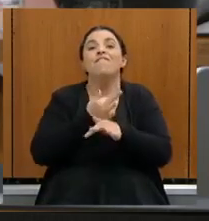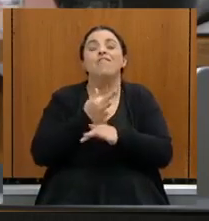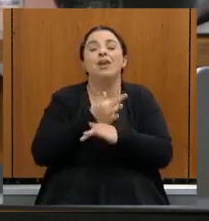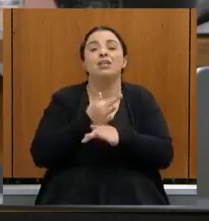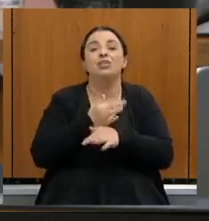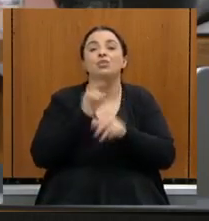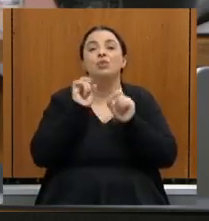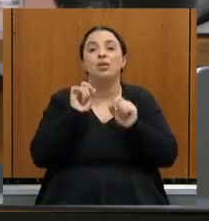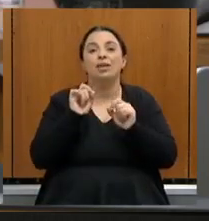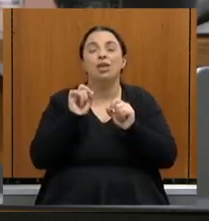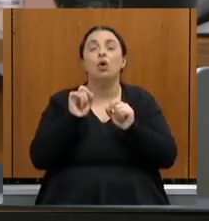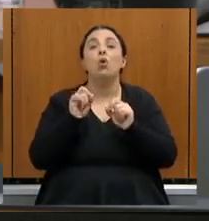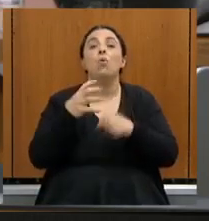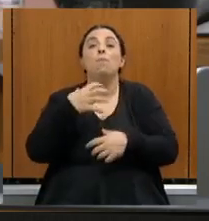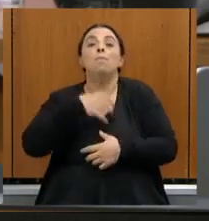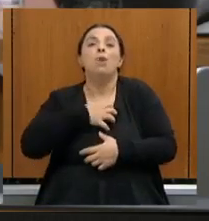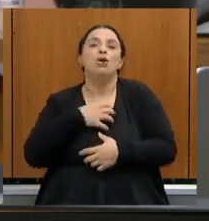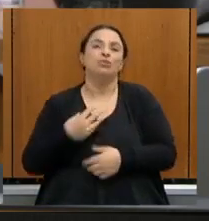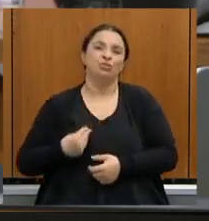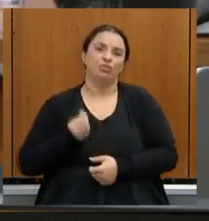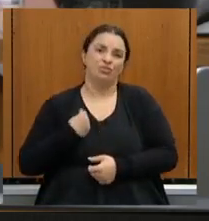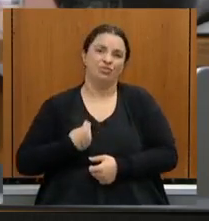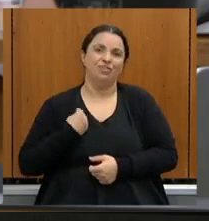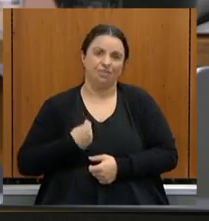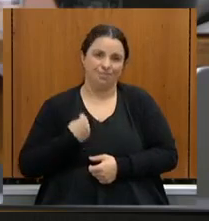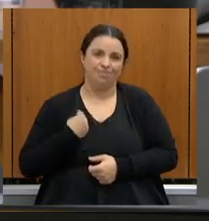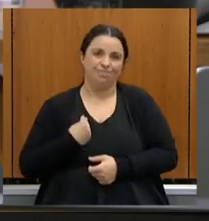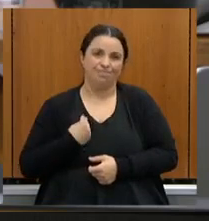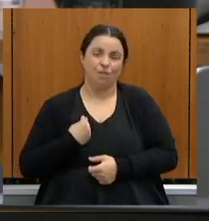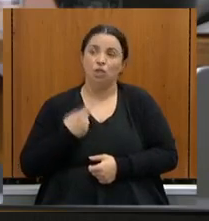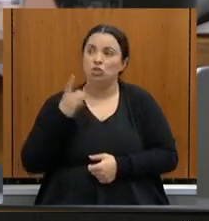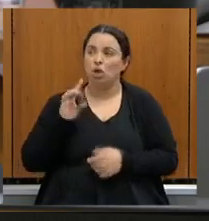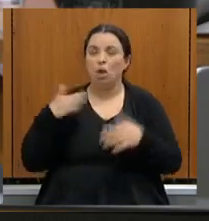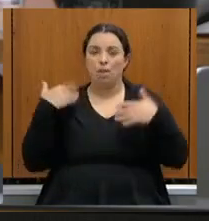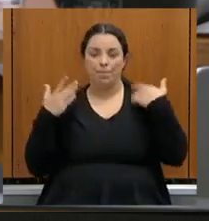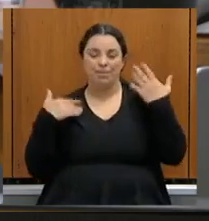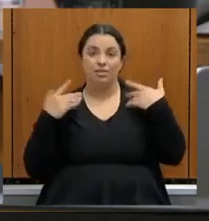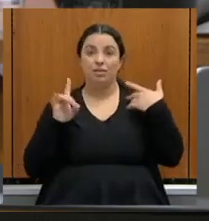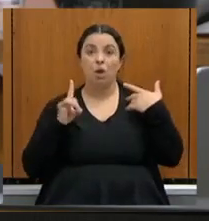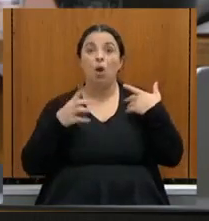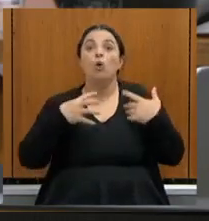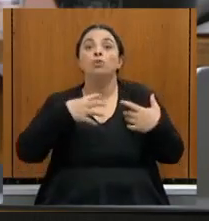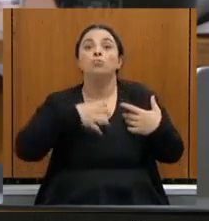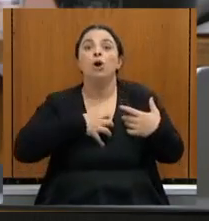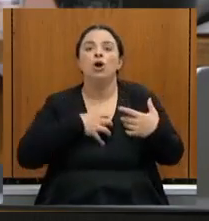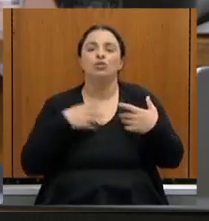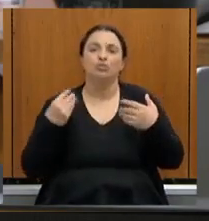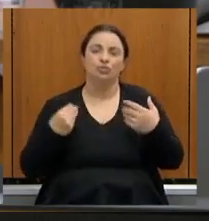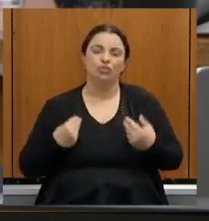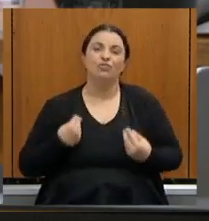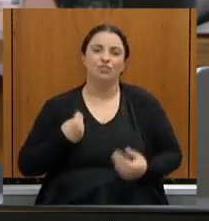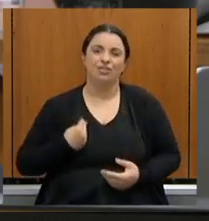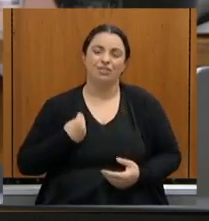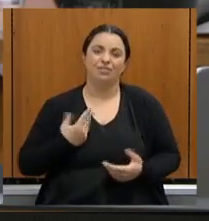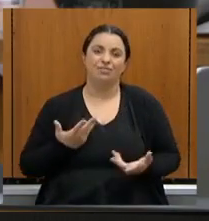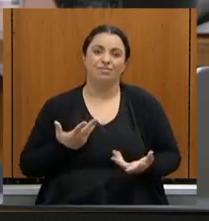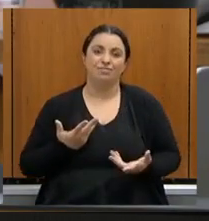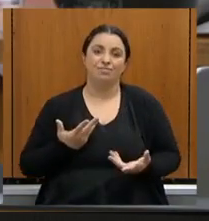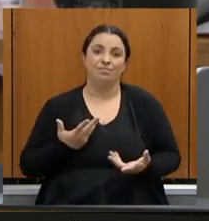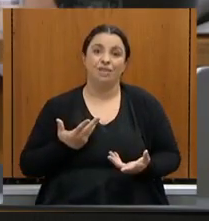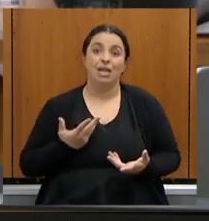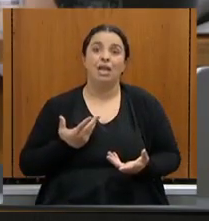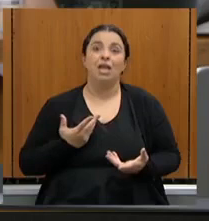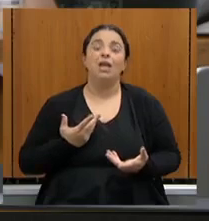deslocamento e o próprio modo de vida acelerou segundo a Organização Mundial do Turismo em